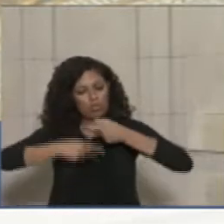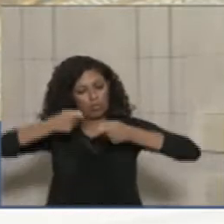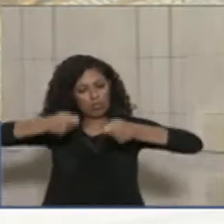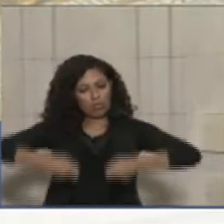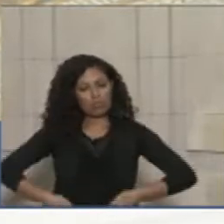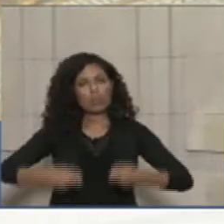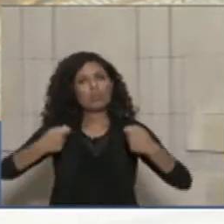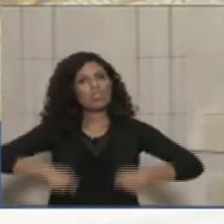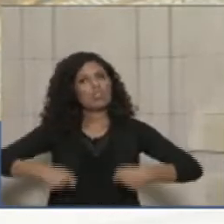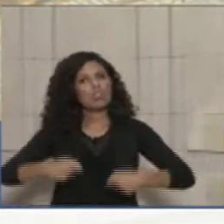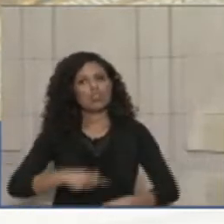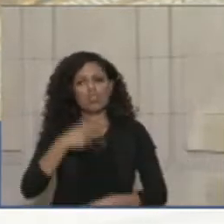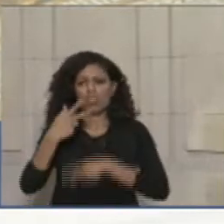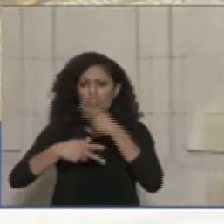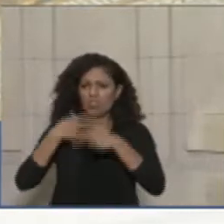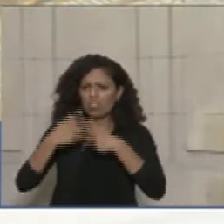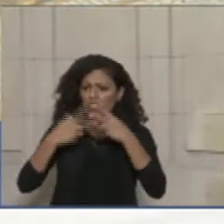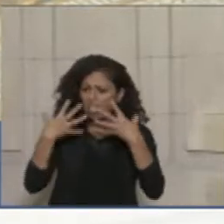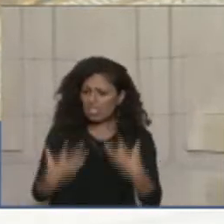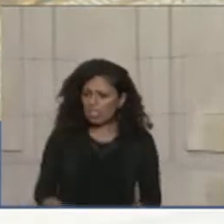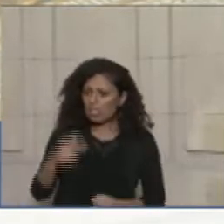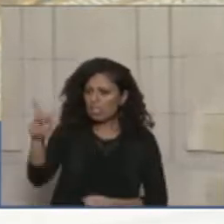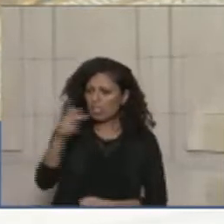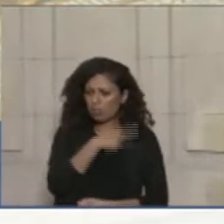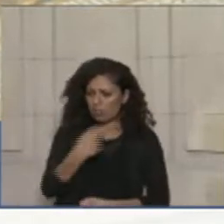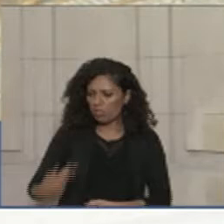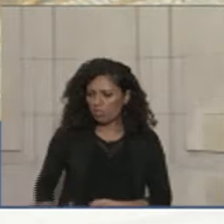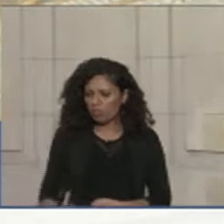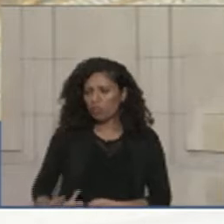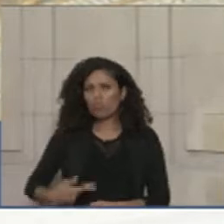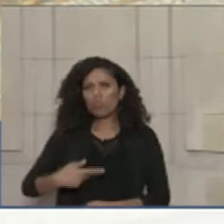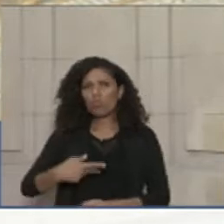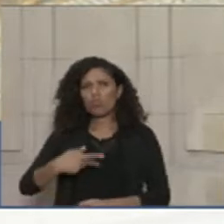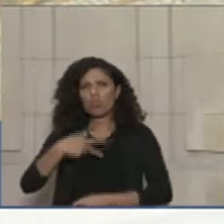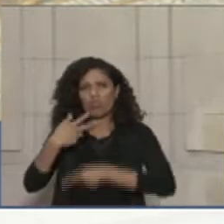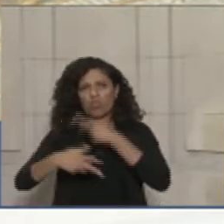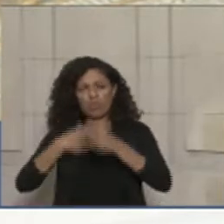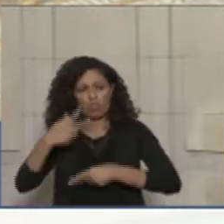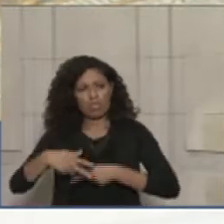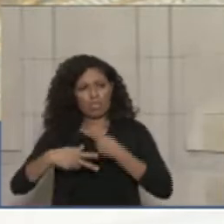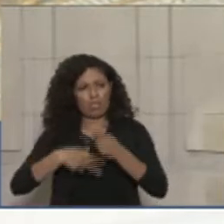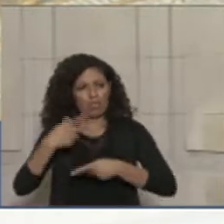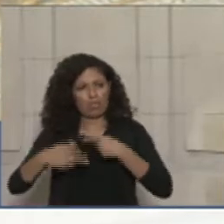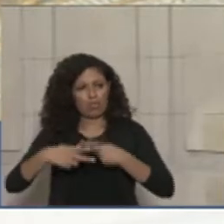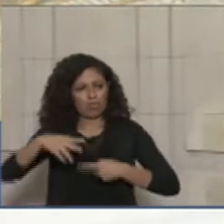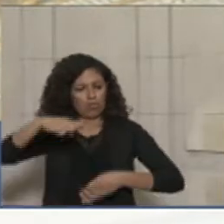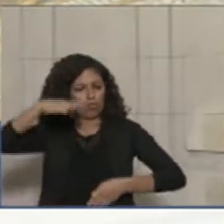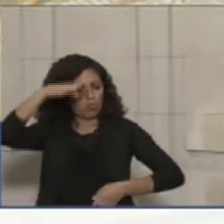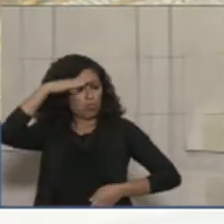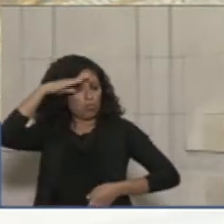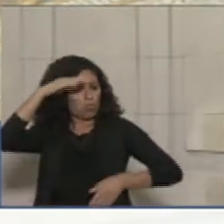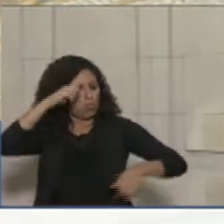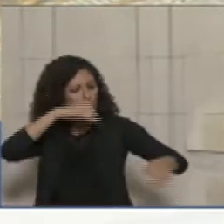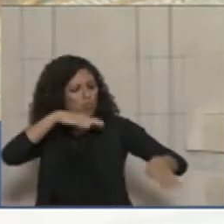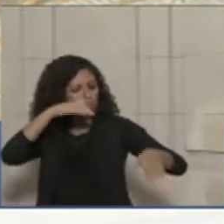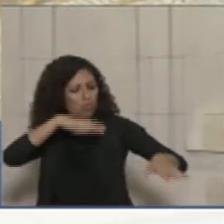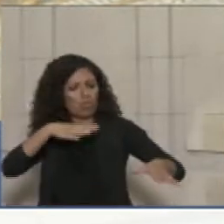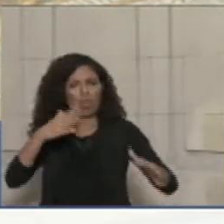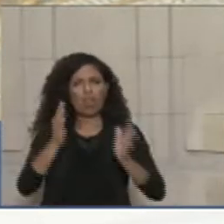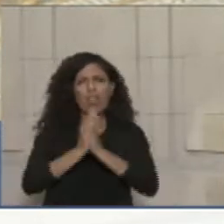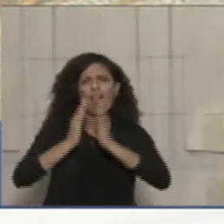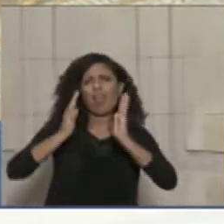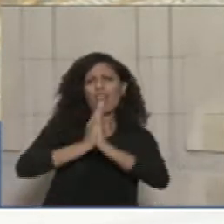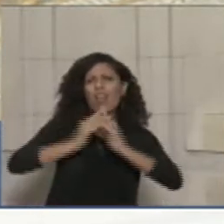o presidente dizer para as instituições militares comemorar o momento